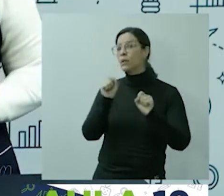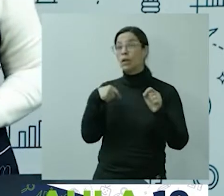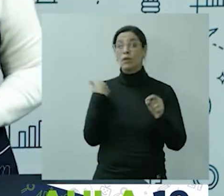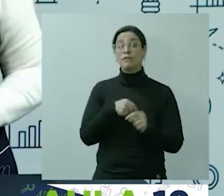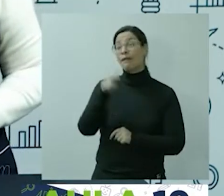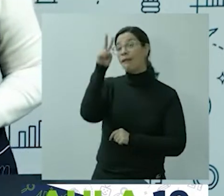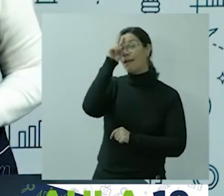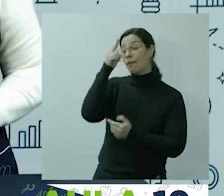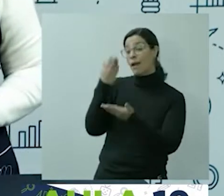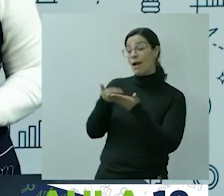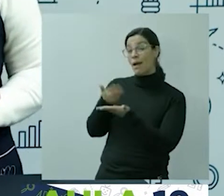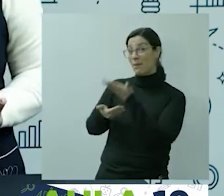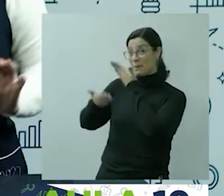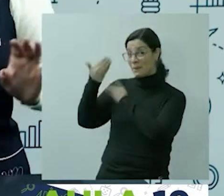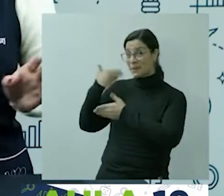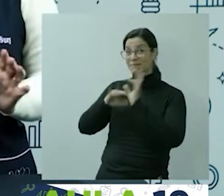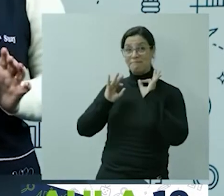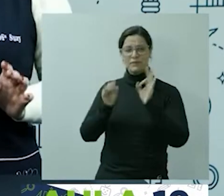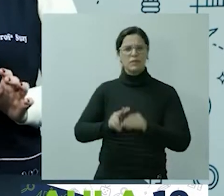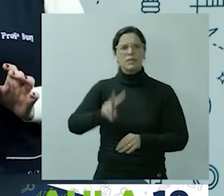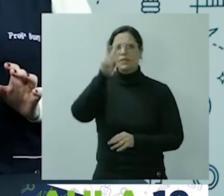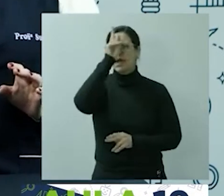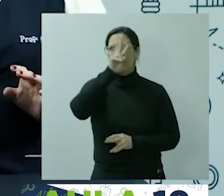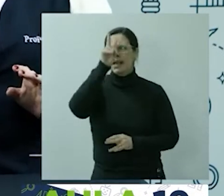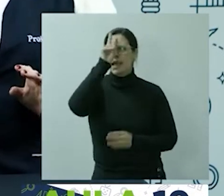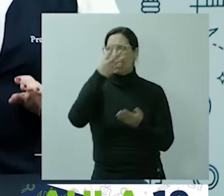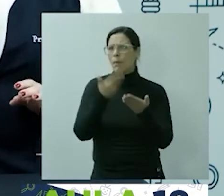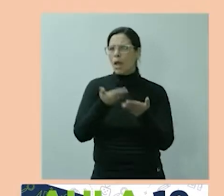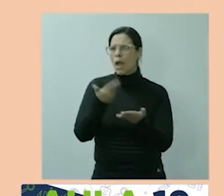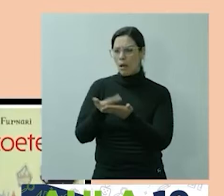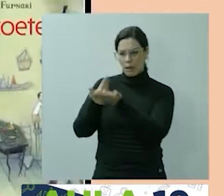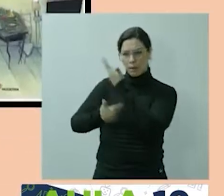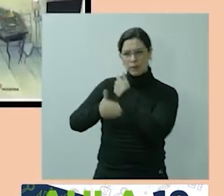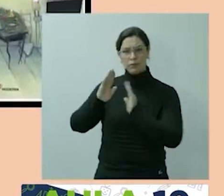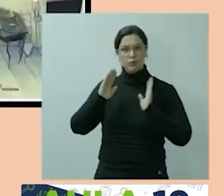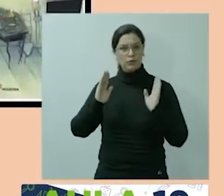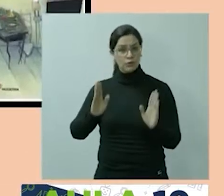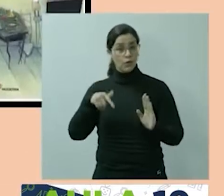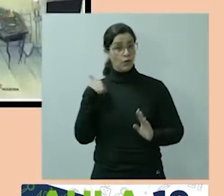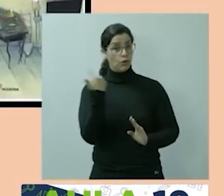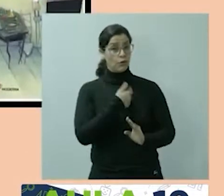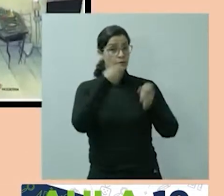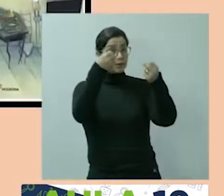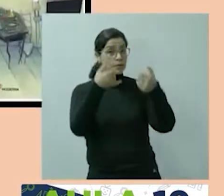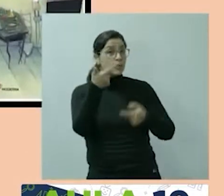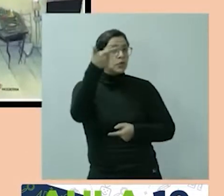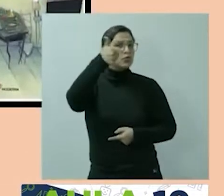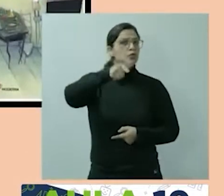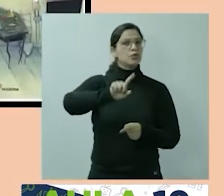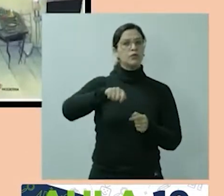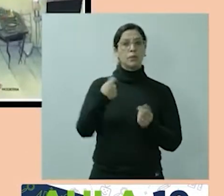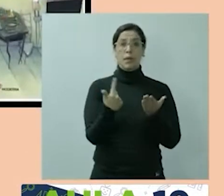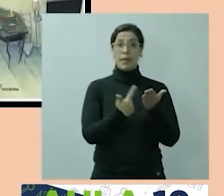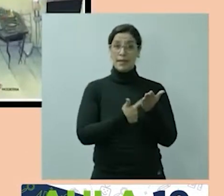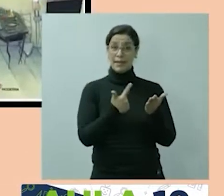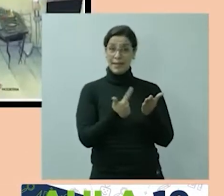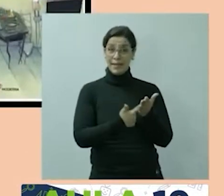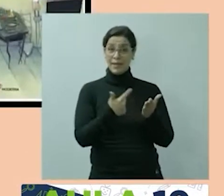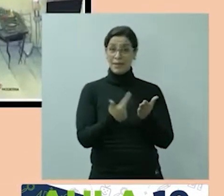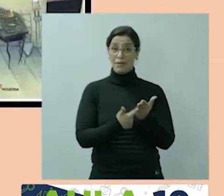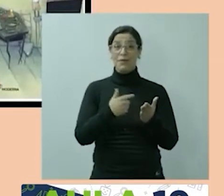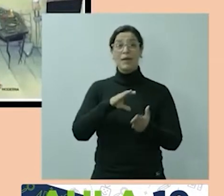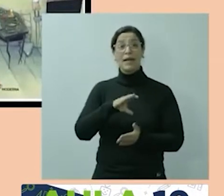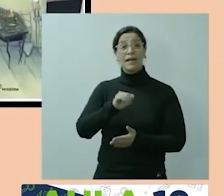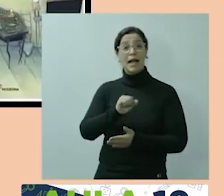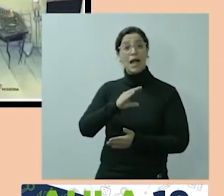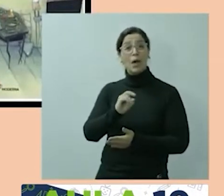é recordar a aula anterior. Vocês lembram da nossa aula passada? Nós falamos novamente sobre o livro do Cacoete,